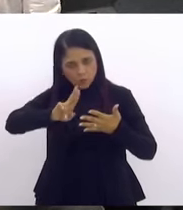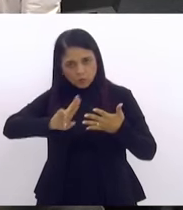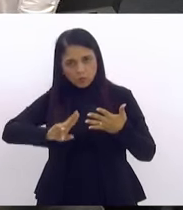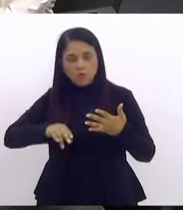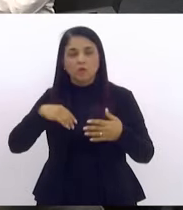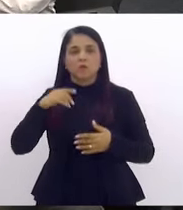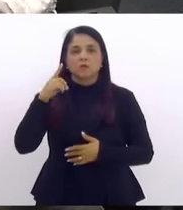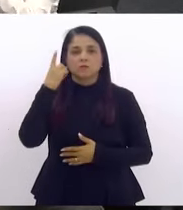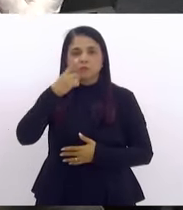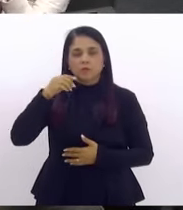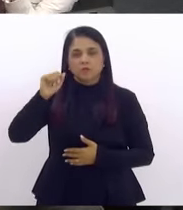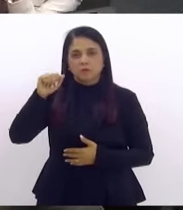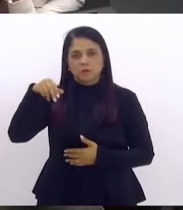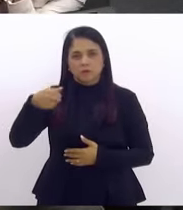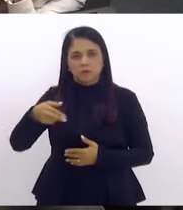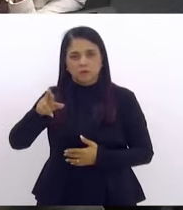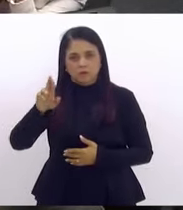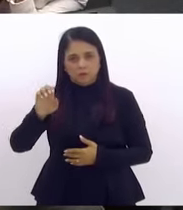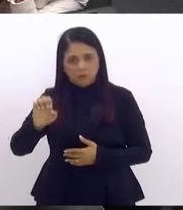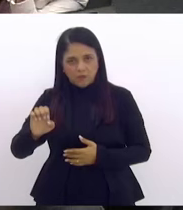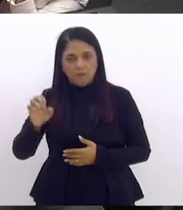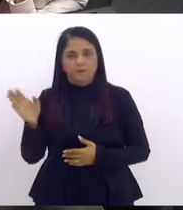André Correia,